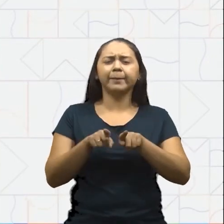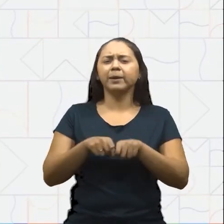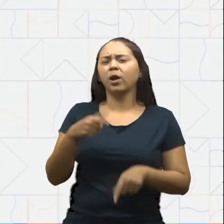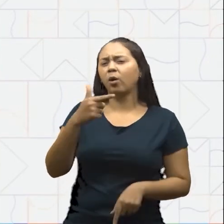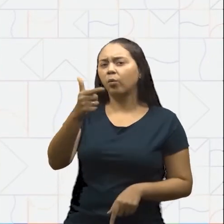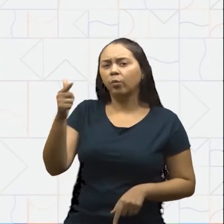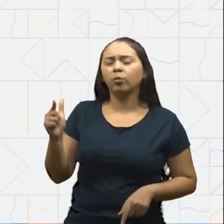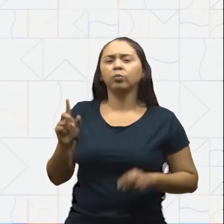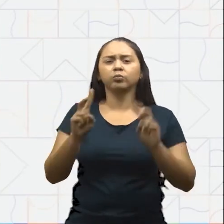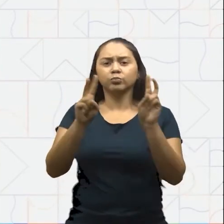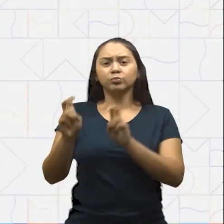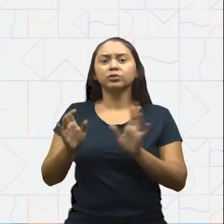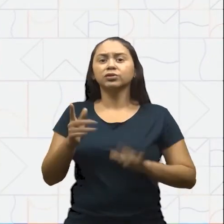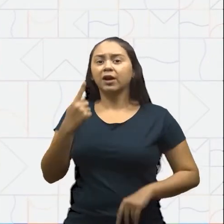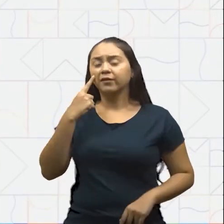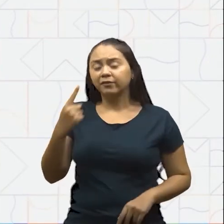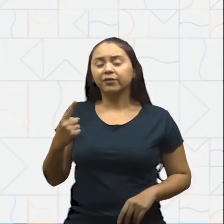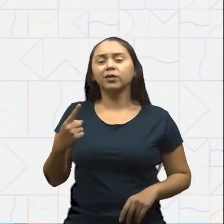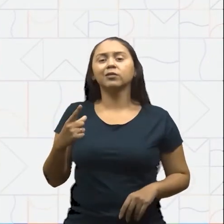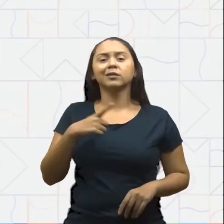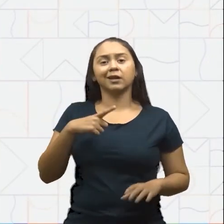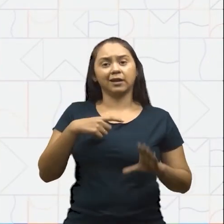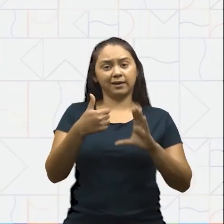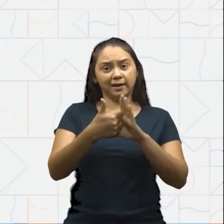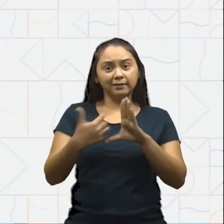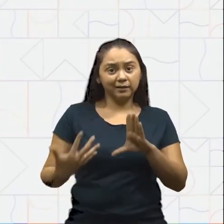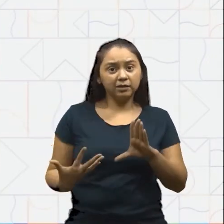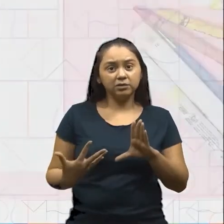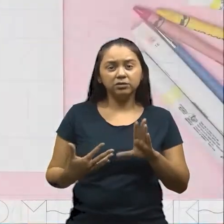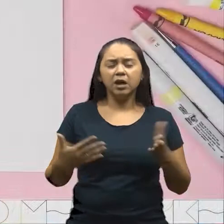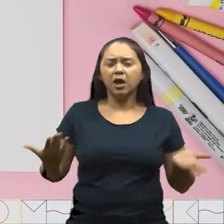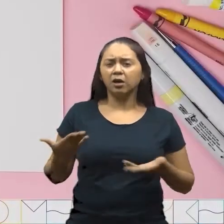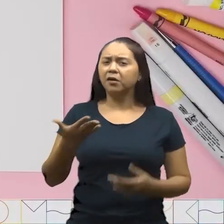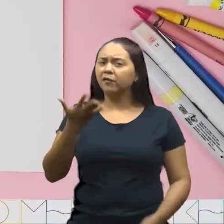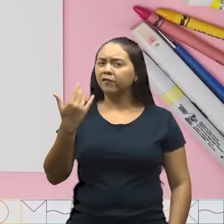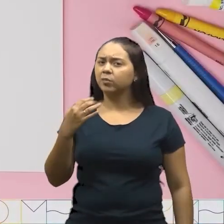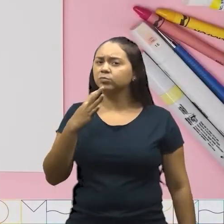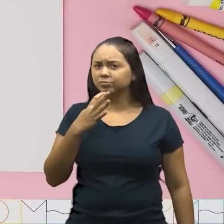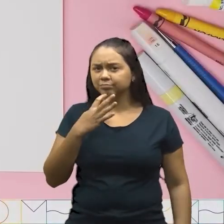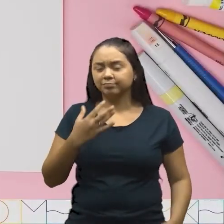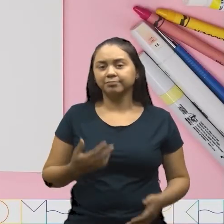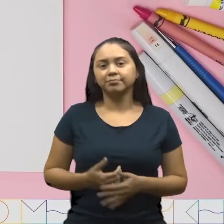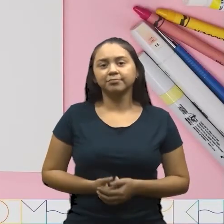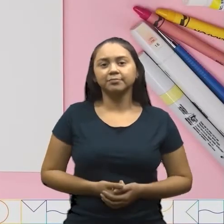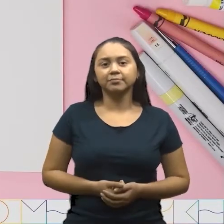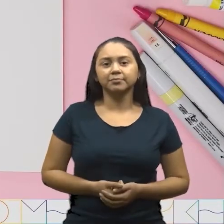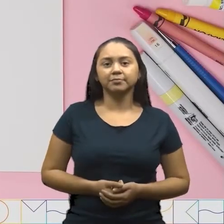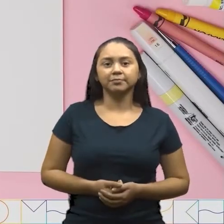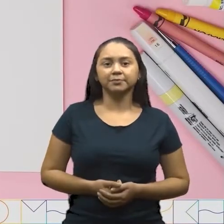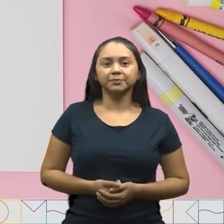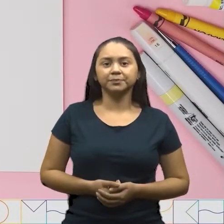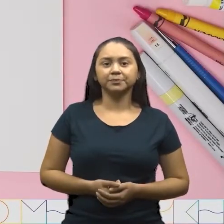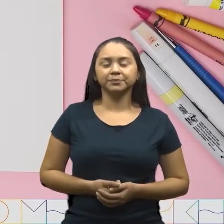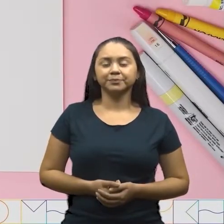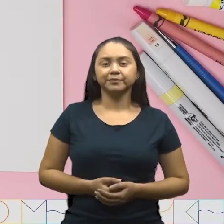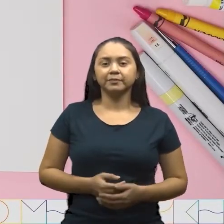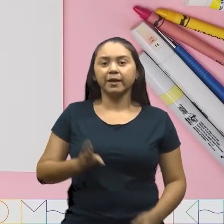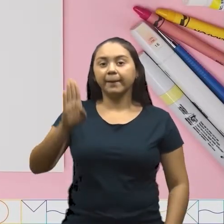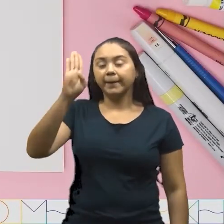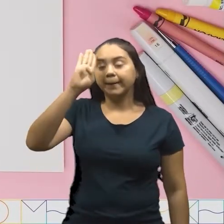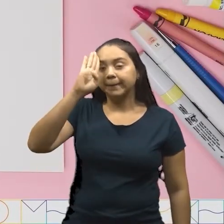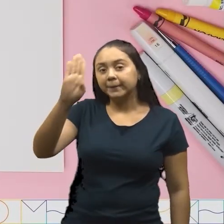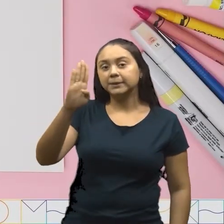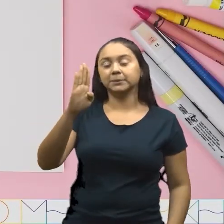nas nossas aulas, possui algumas características. Vamos conhecê-las? Entre as